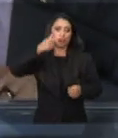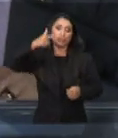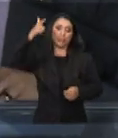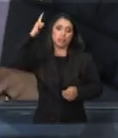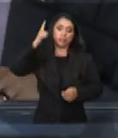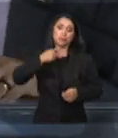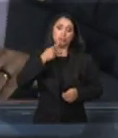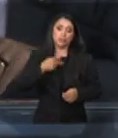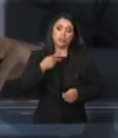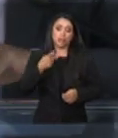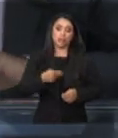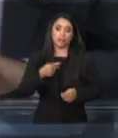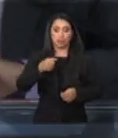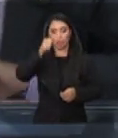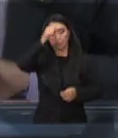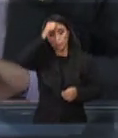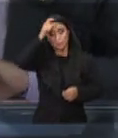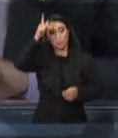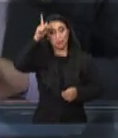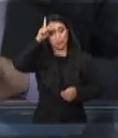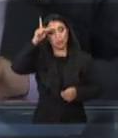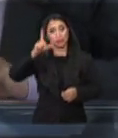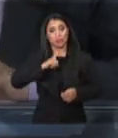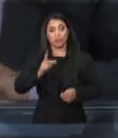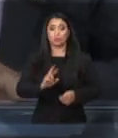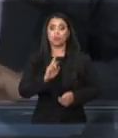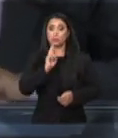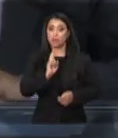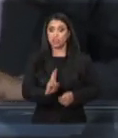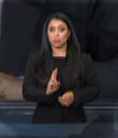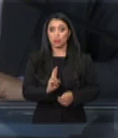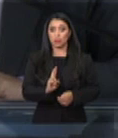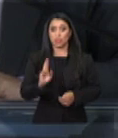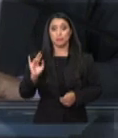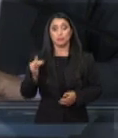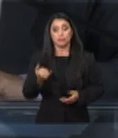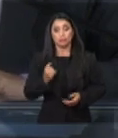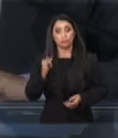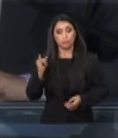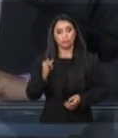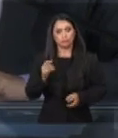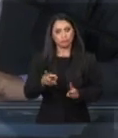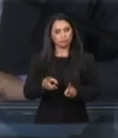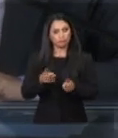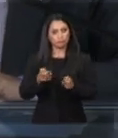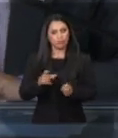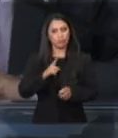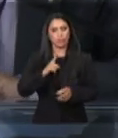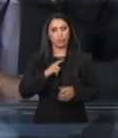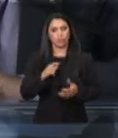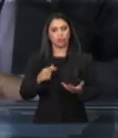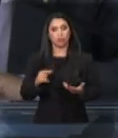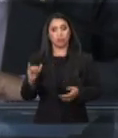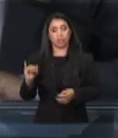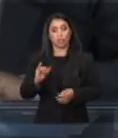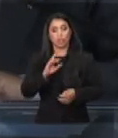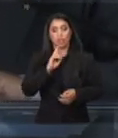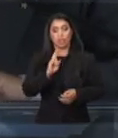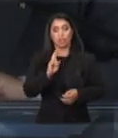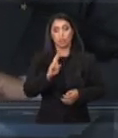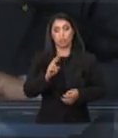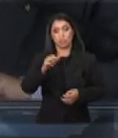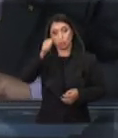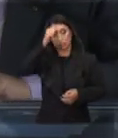se dirige às prefeituras nós temos uma resposta e é muito interessante a resposta é o pincelei alguns pontos da resposta do prefeito